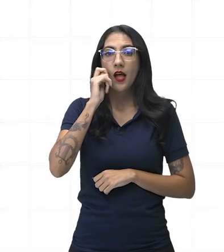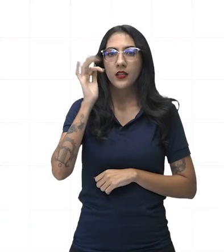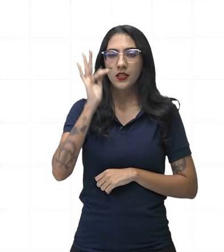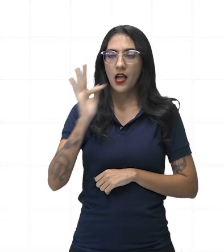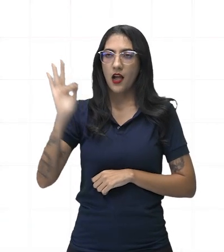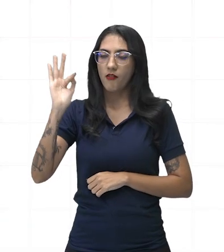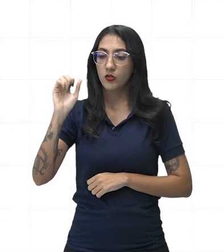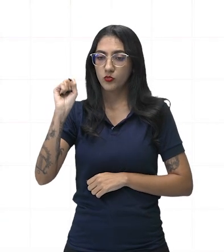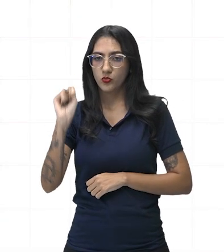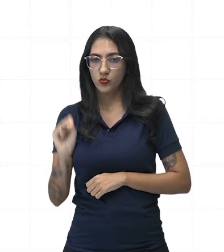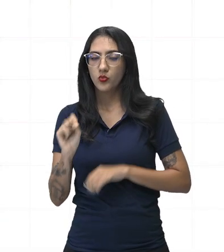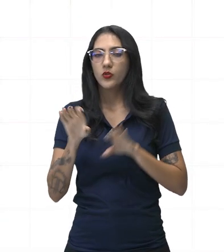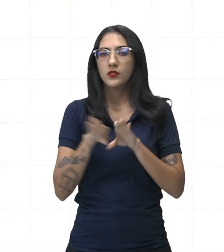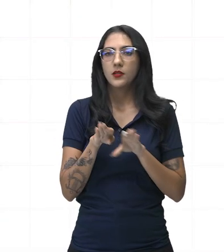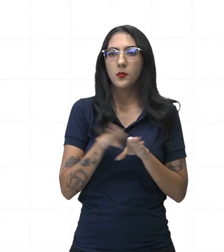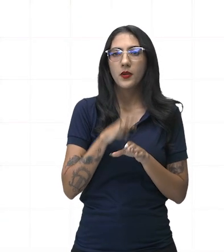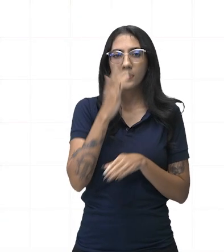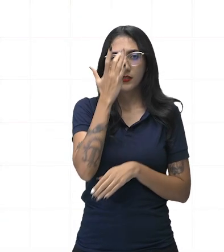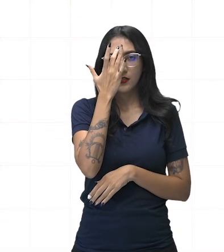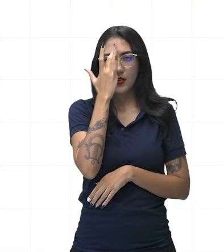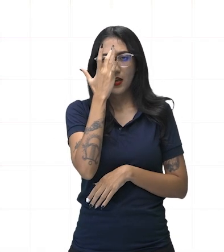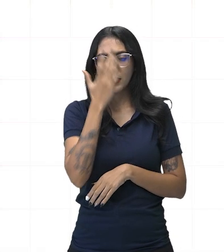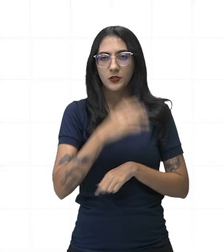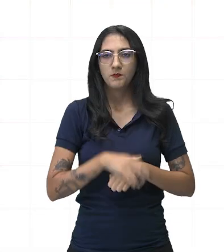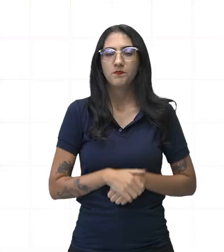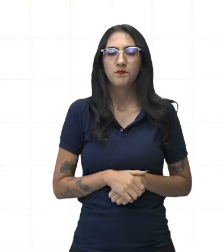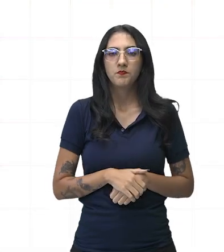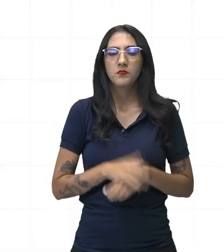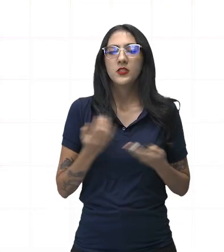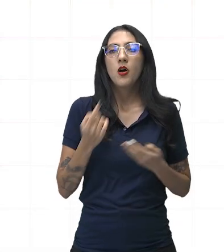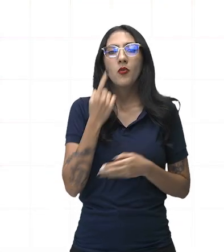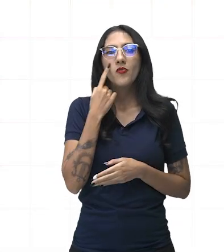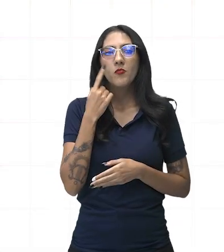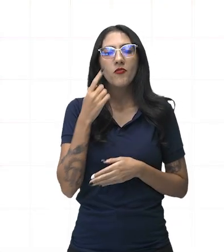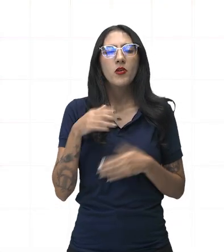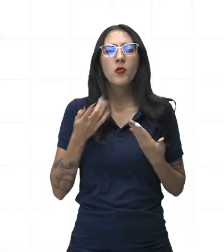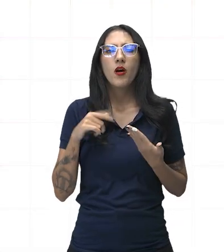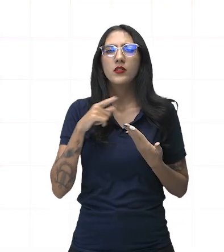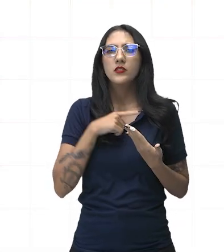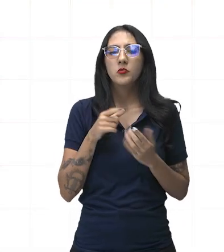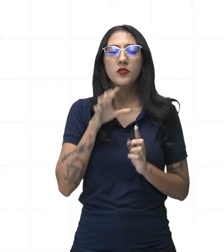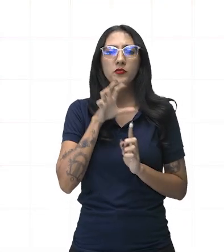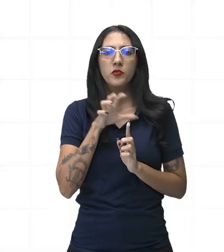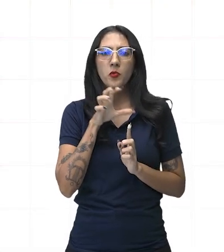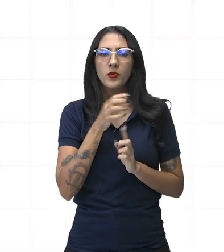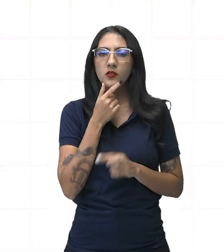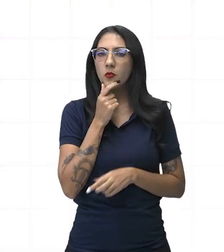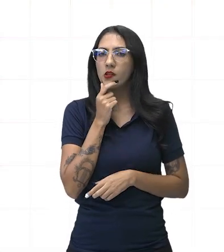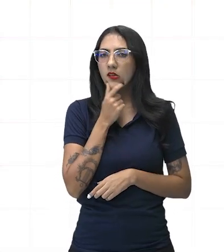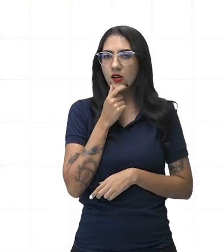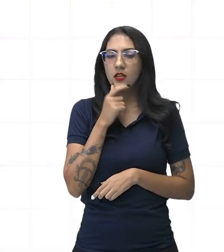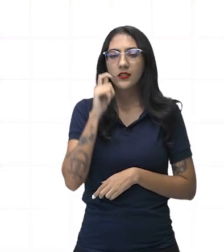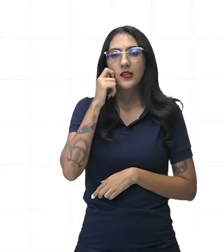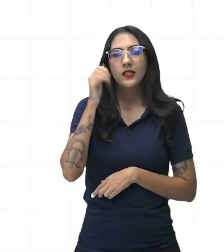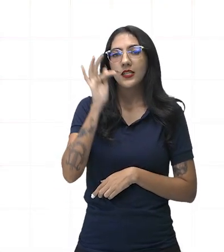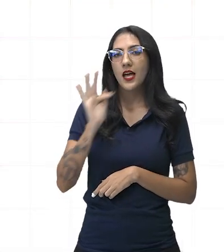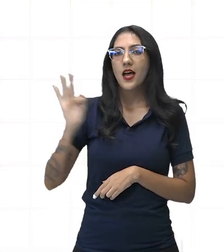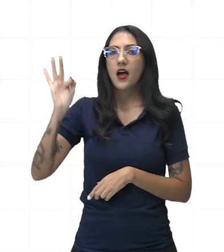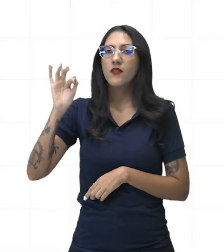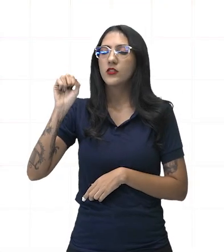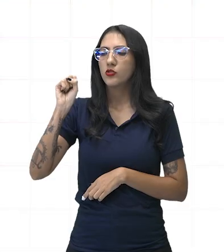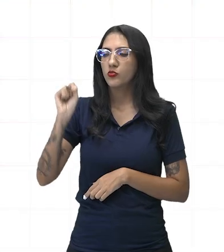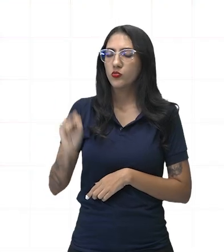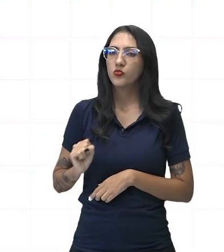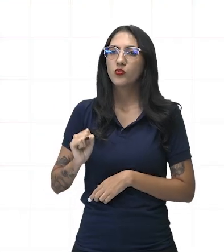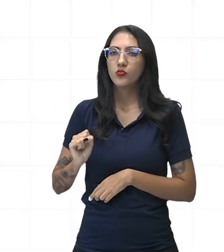na Índia. Vamos relembrar o que nós estudamos sobre a influência inglesa na África do Sul, gente. A África do